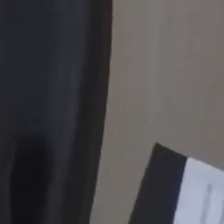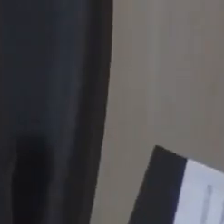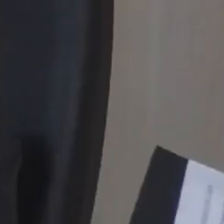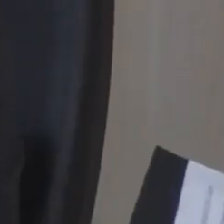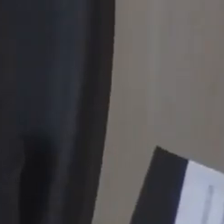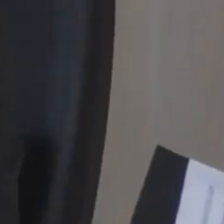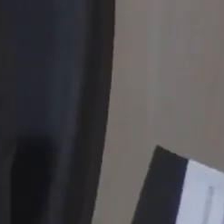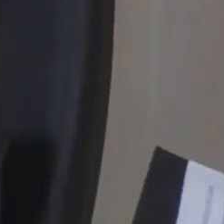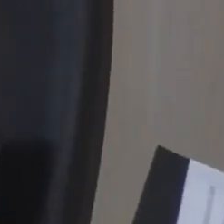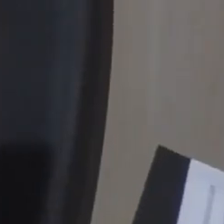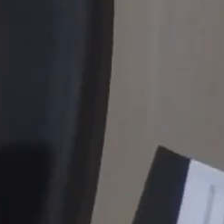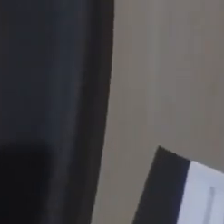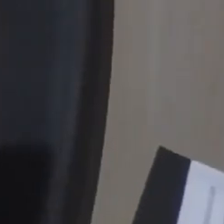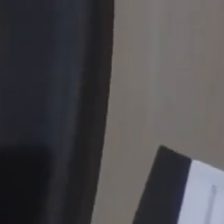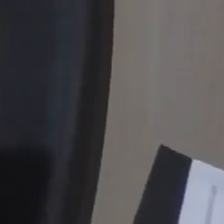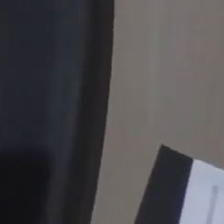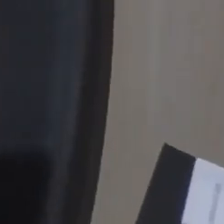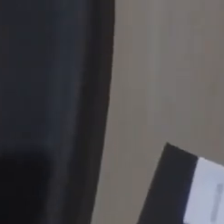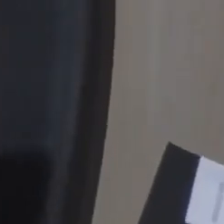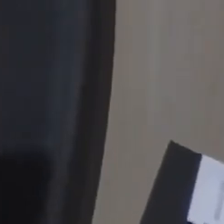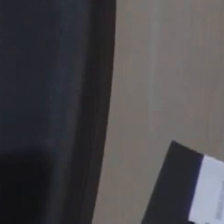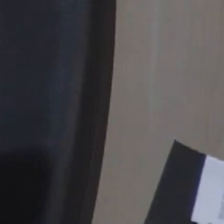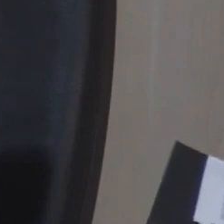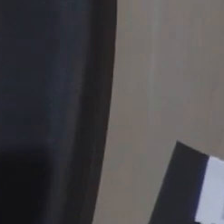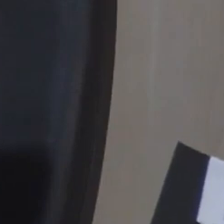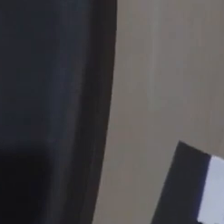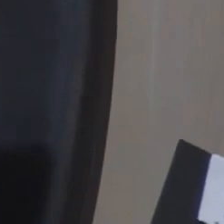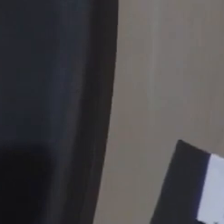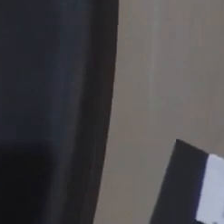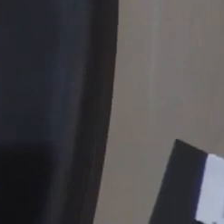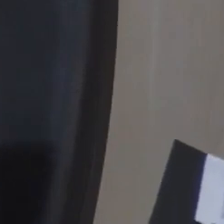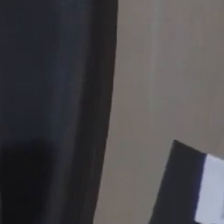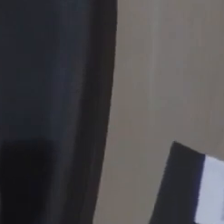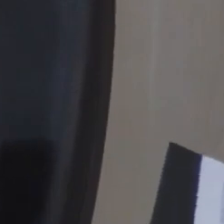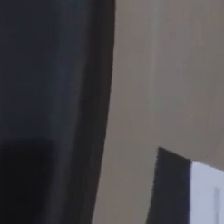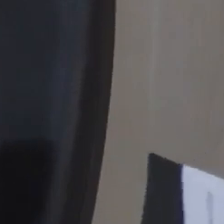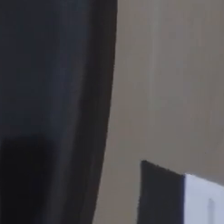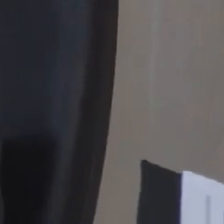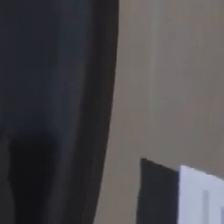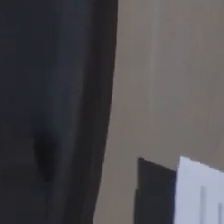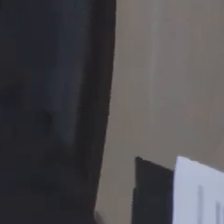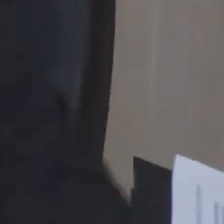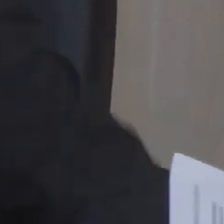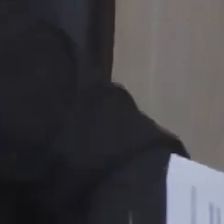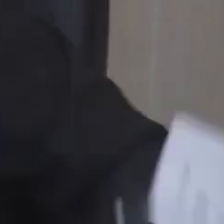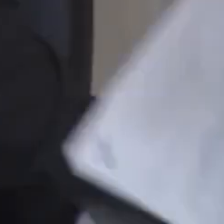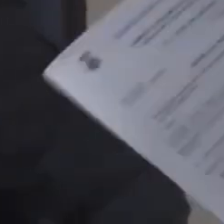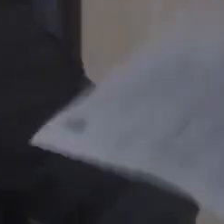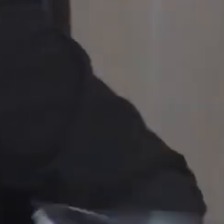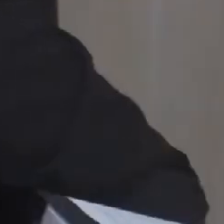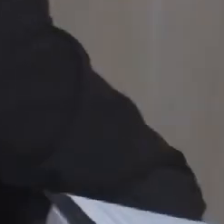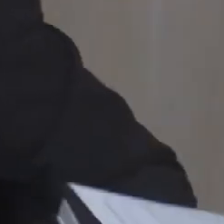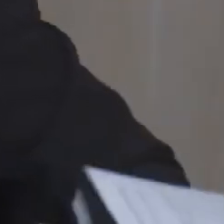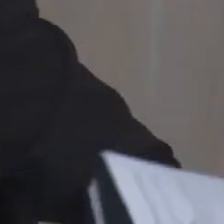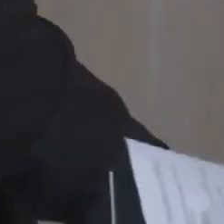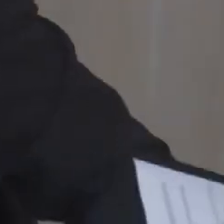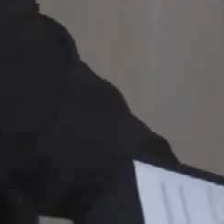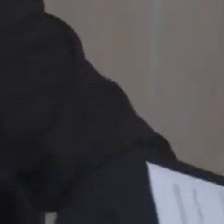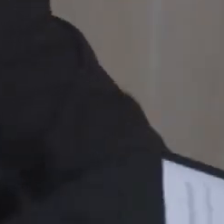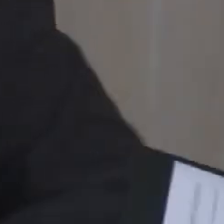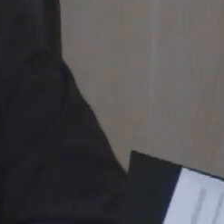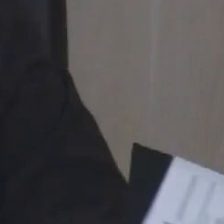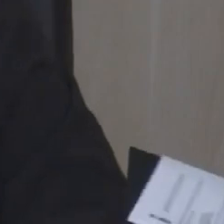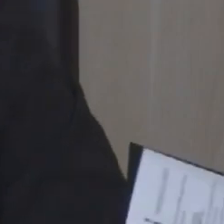2023, que é a CPI dos ônibus sem qualidade. E para dar início aos trabalhos, eu vou fazer a chamada